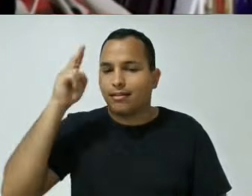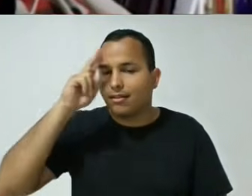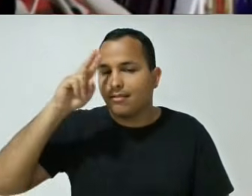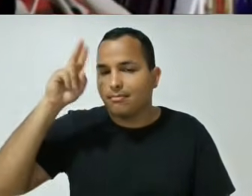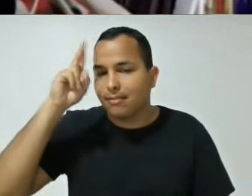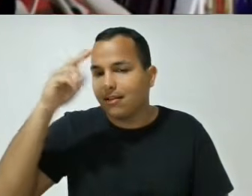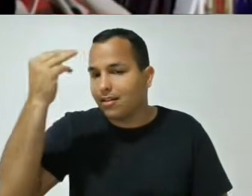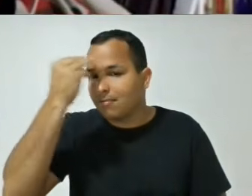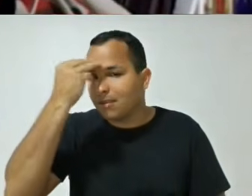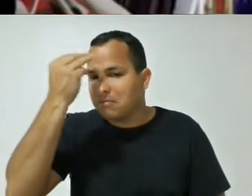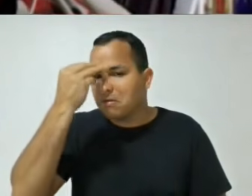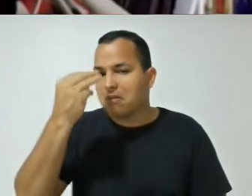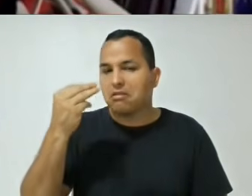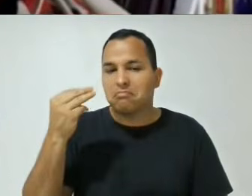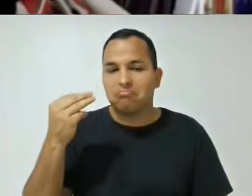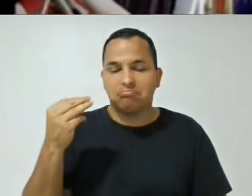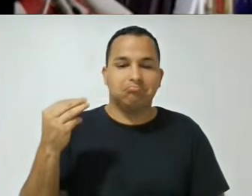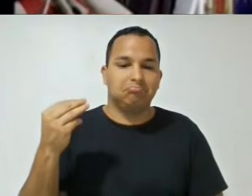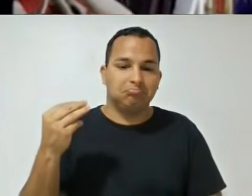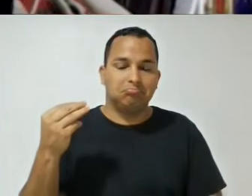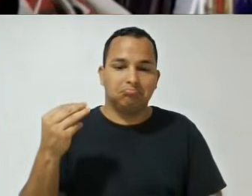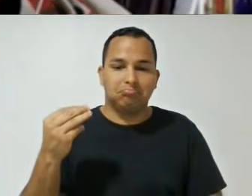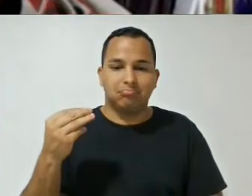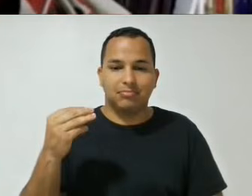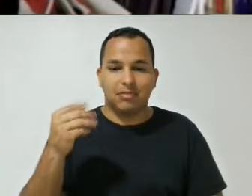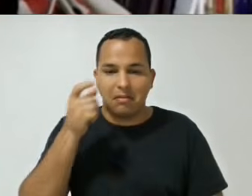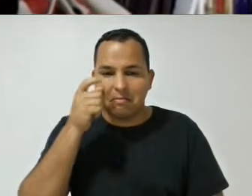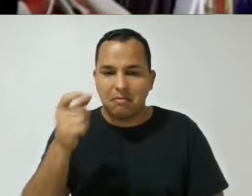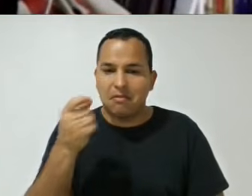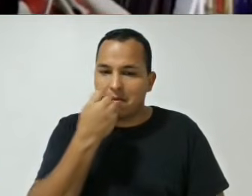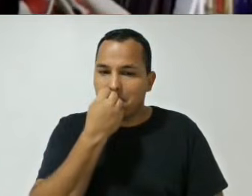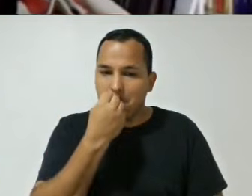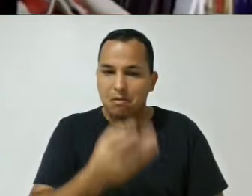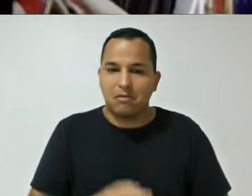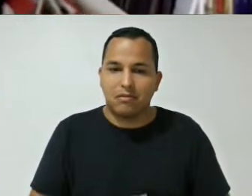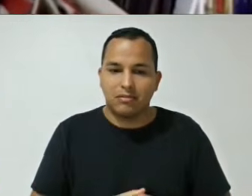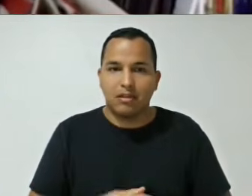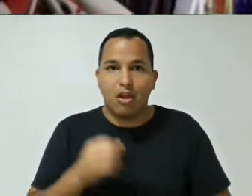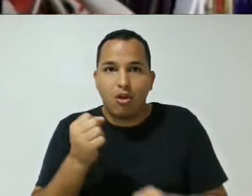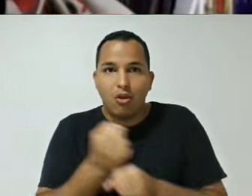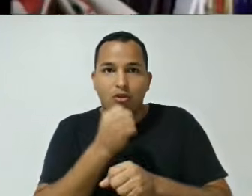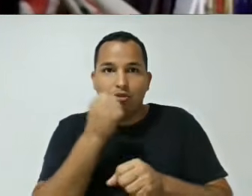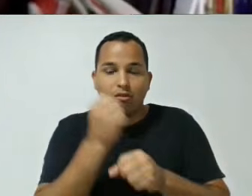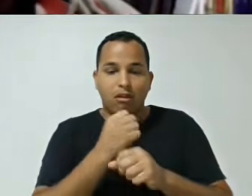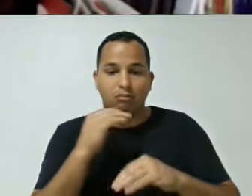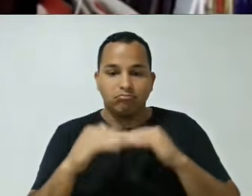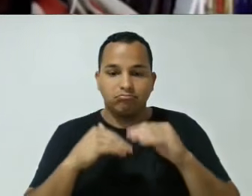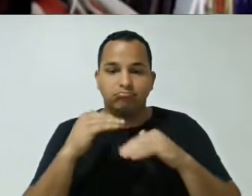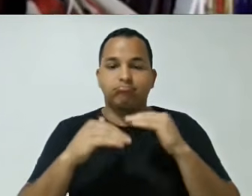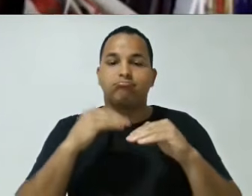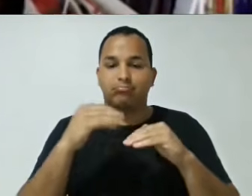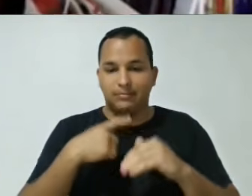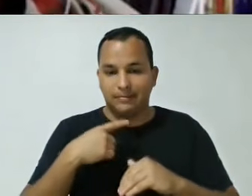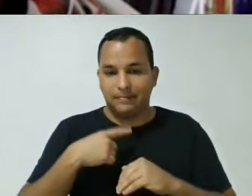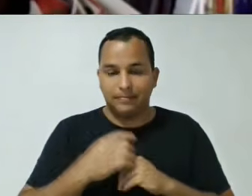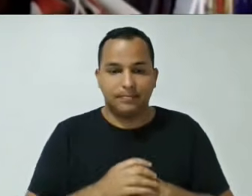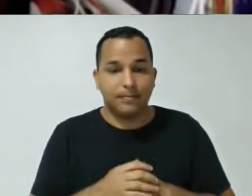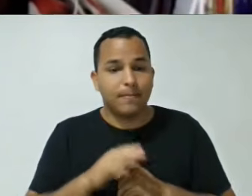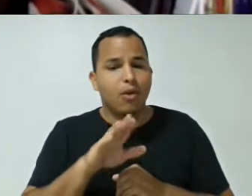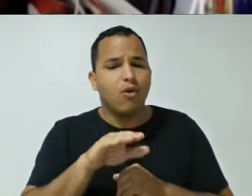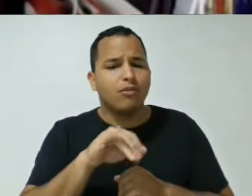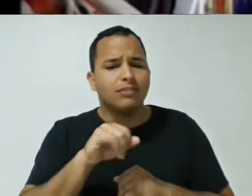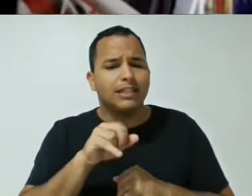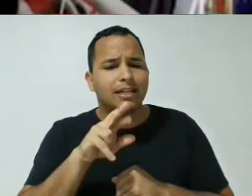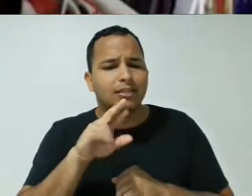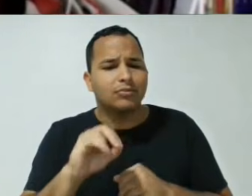memória muito interessante que a gente está construindo aí essa coxa de retalhos. Ô, Jair, e como